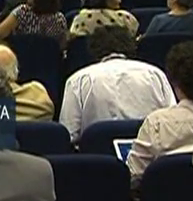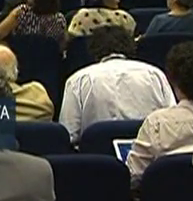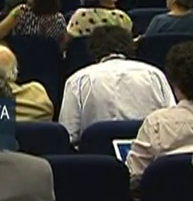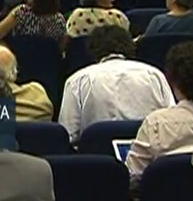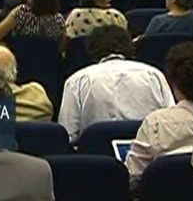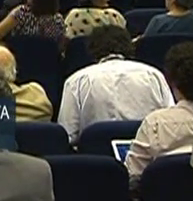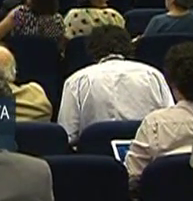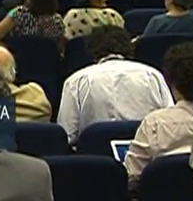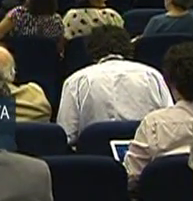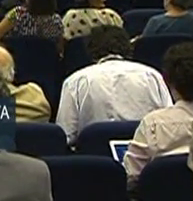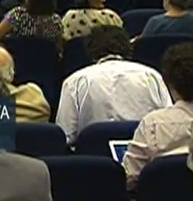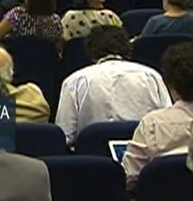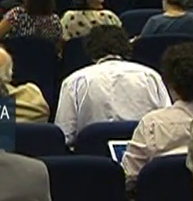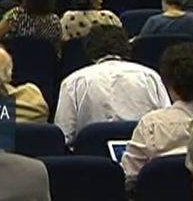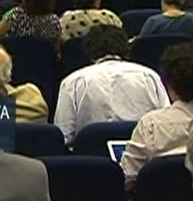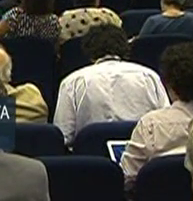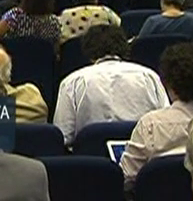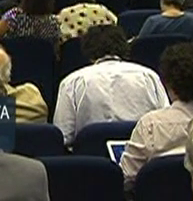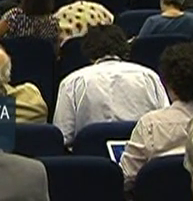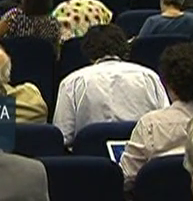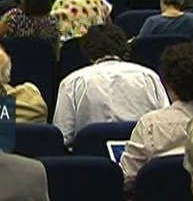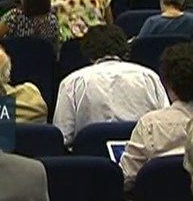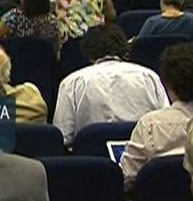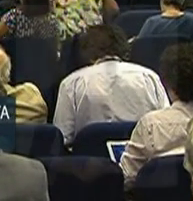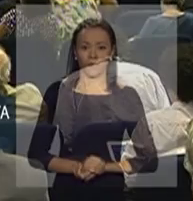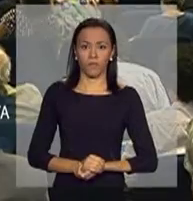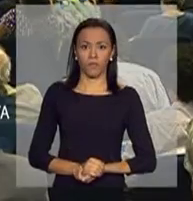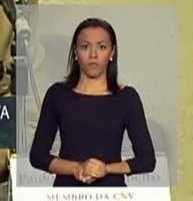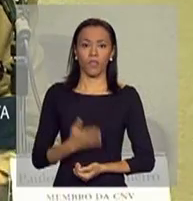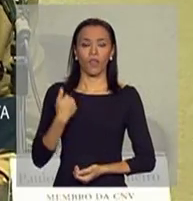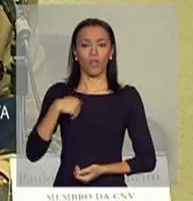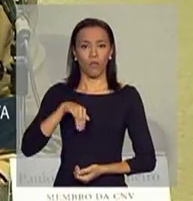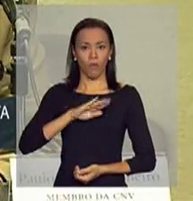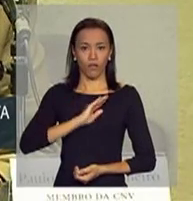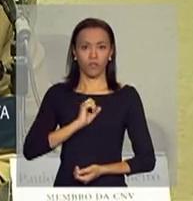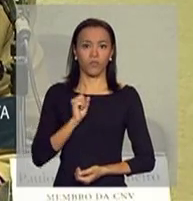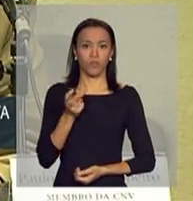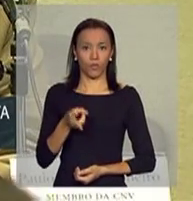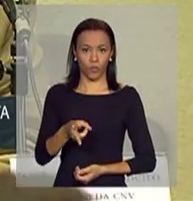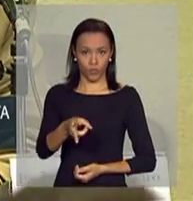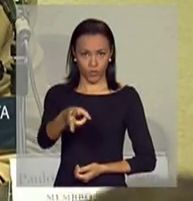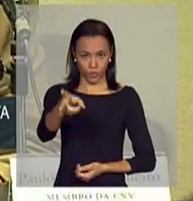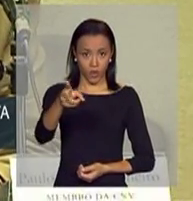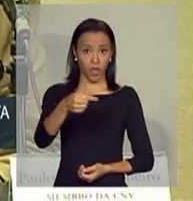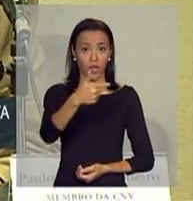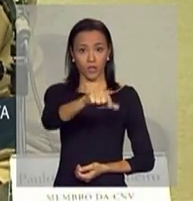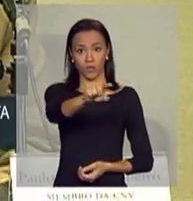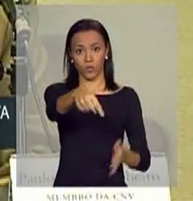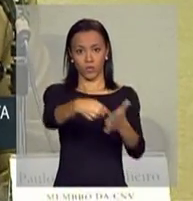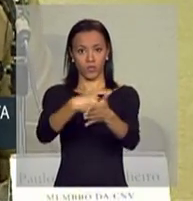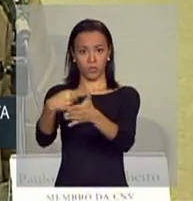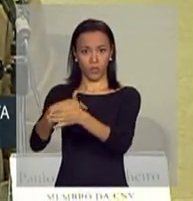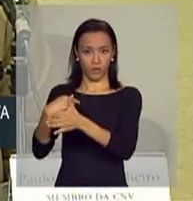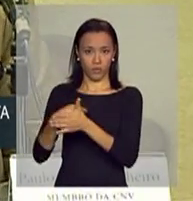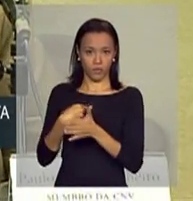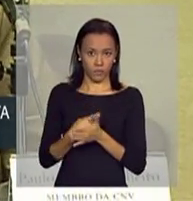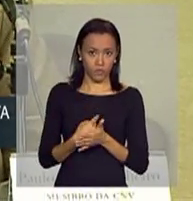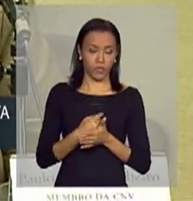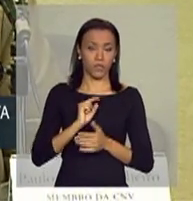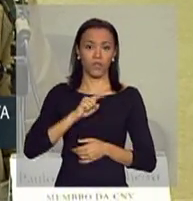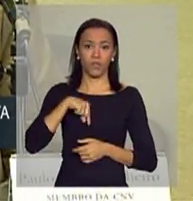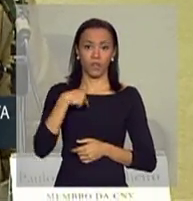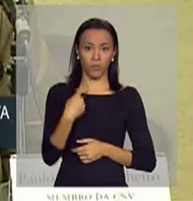Muito bem. De qualquer maneira, nós vamos continuar ouvindo as outras intervenções depois de